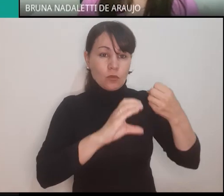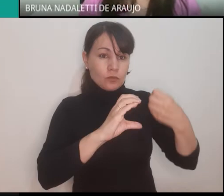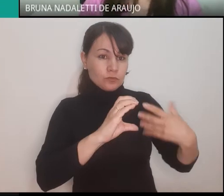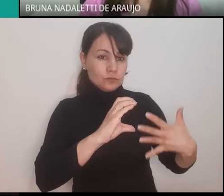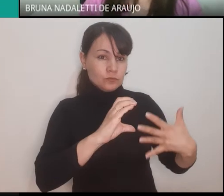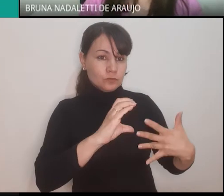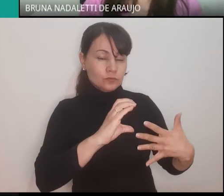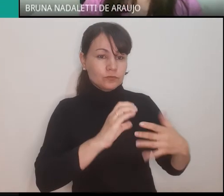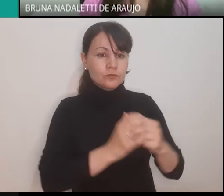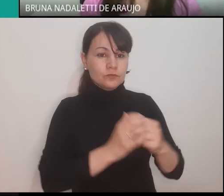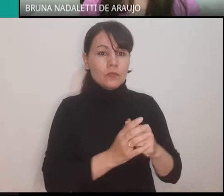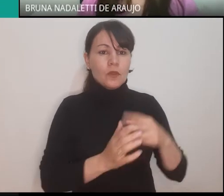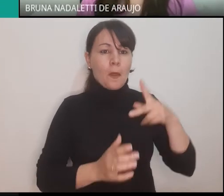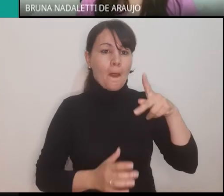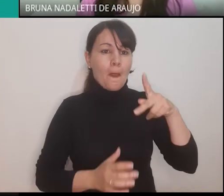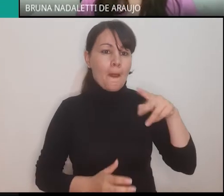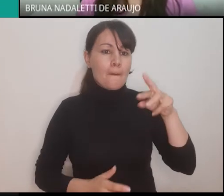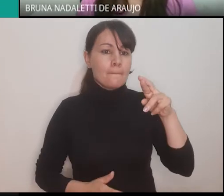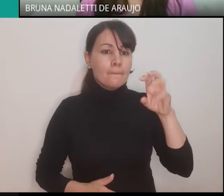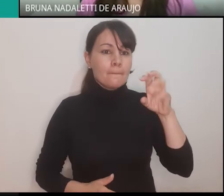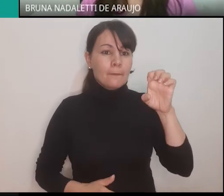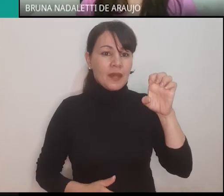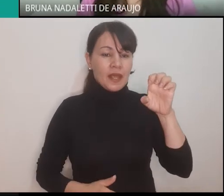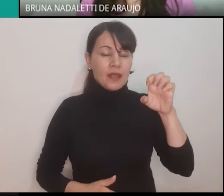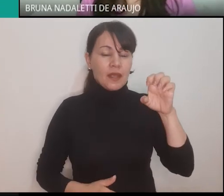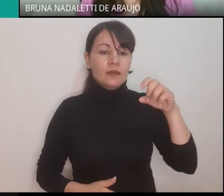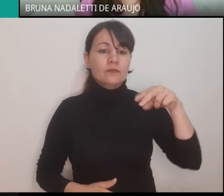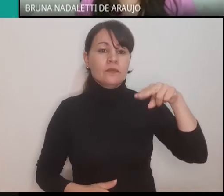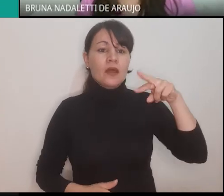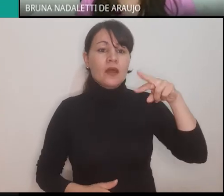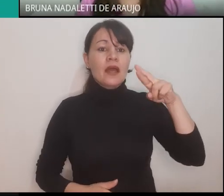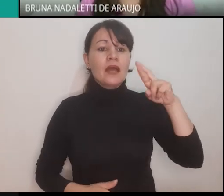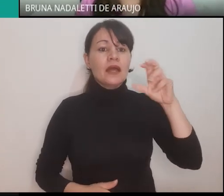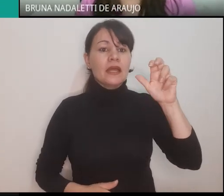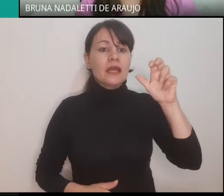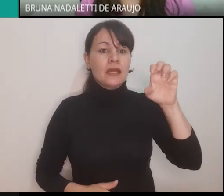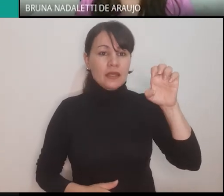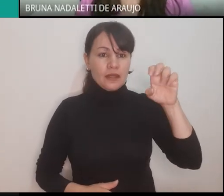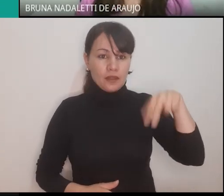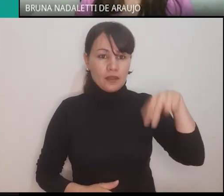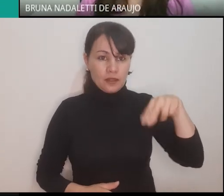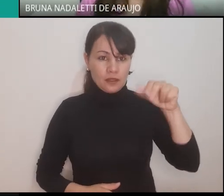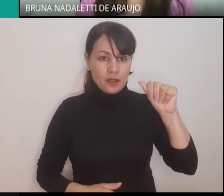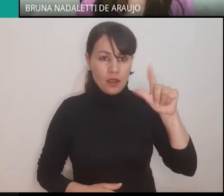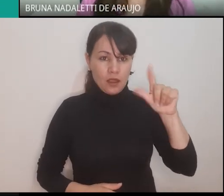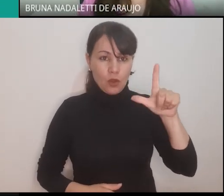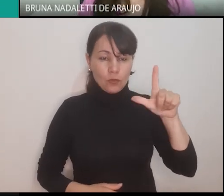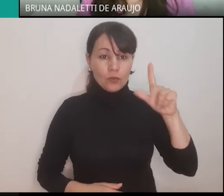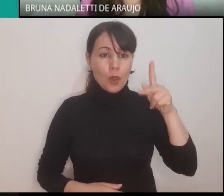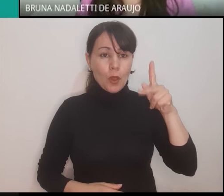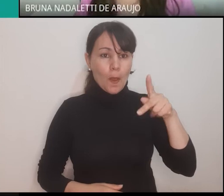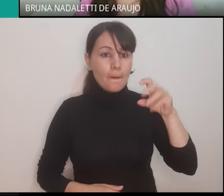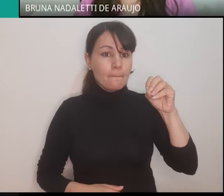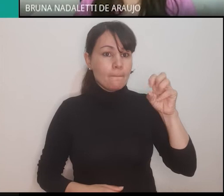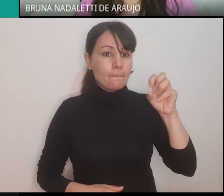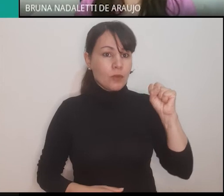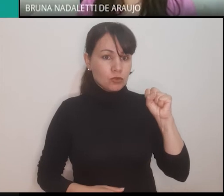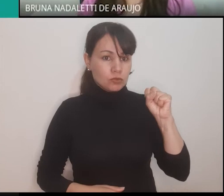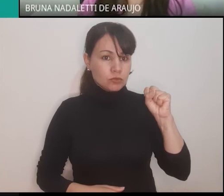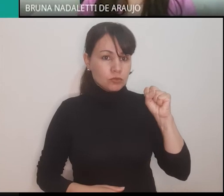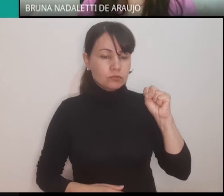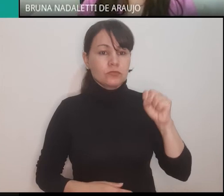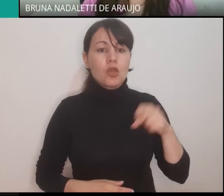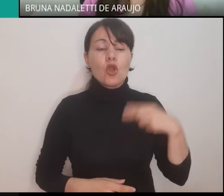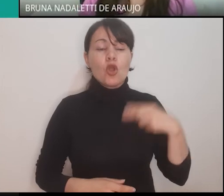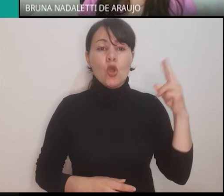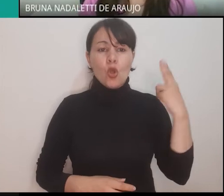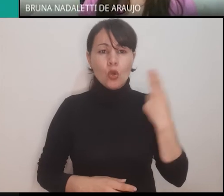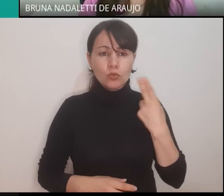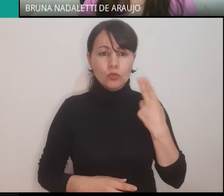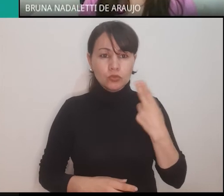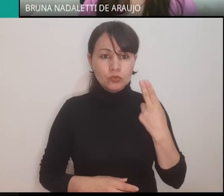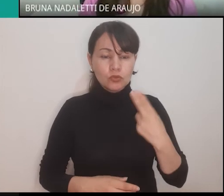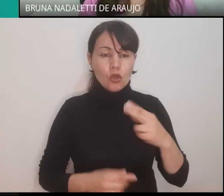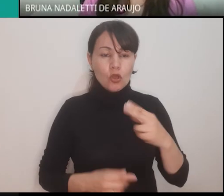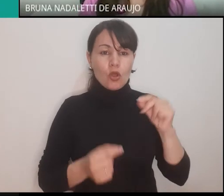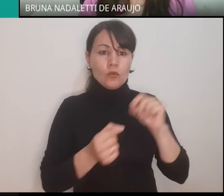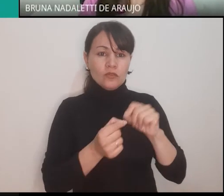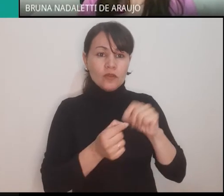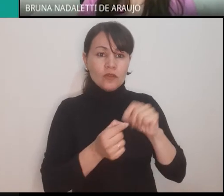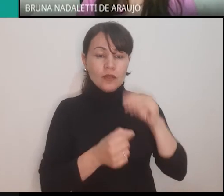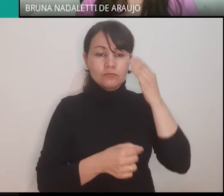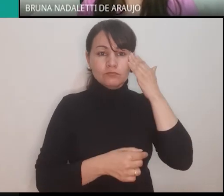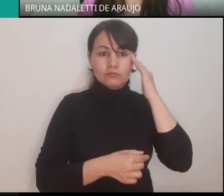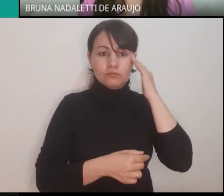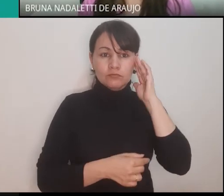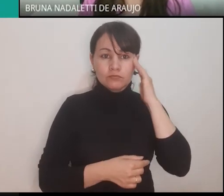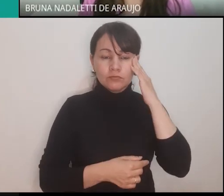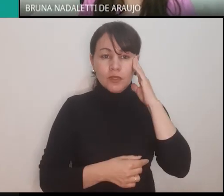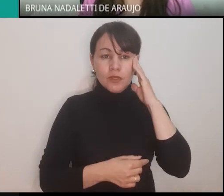como pré-renal, renal e pós-renal. E como os próprios nomes, né, nos fazem compreender,